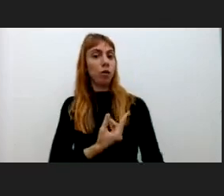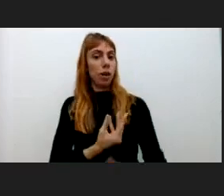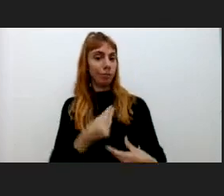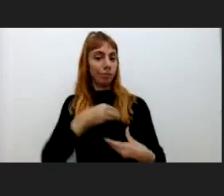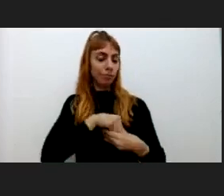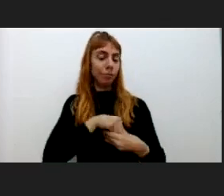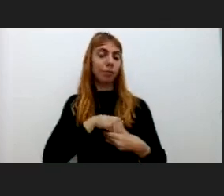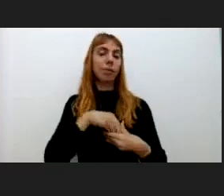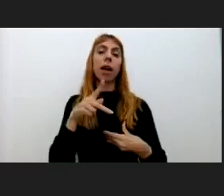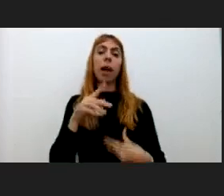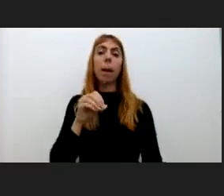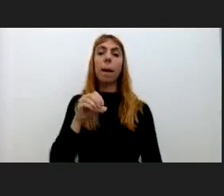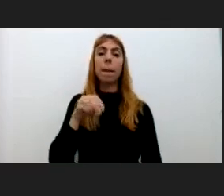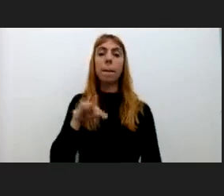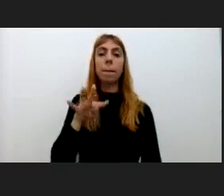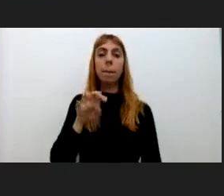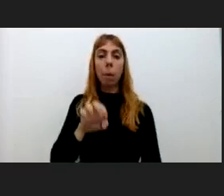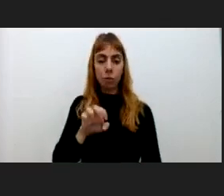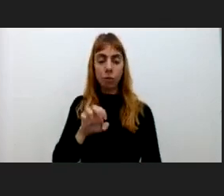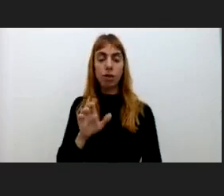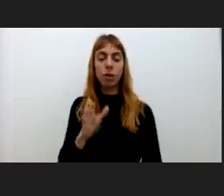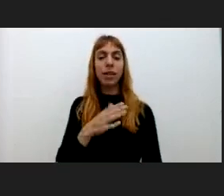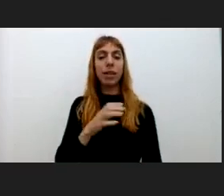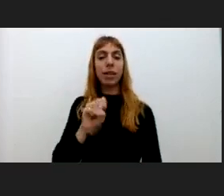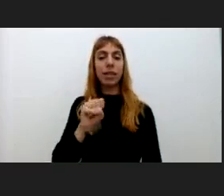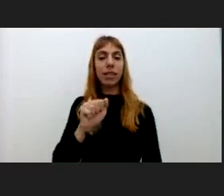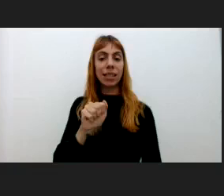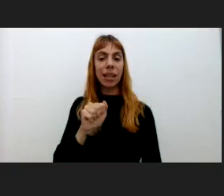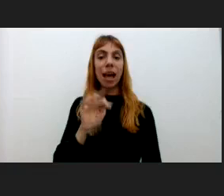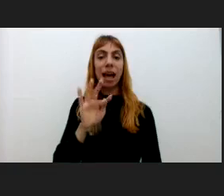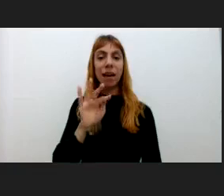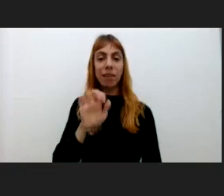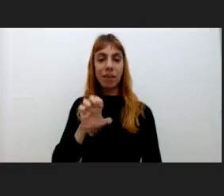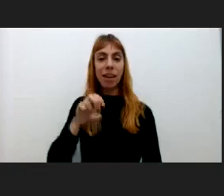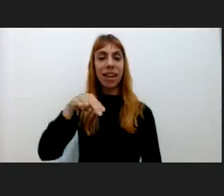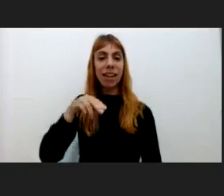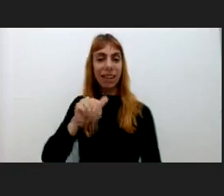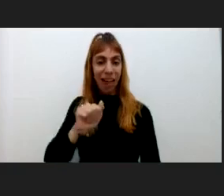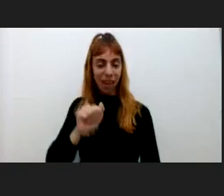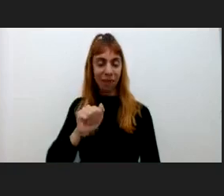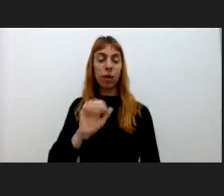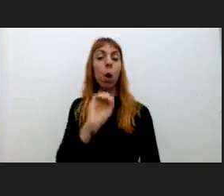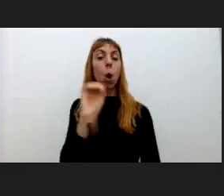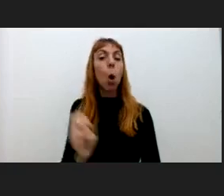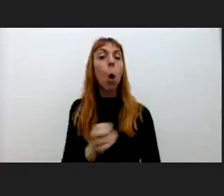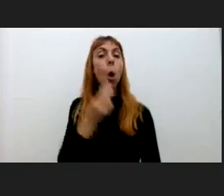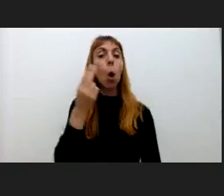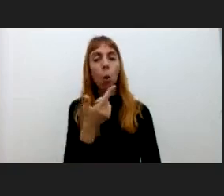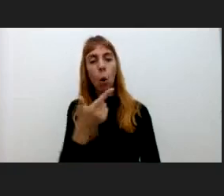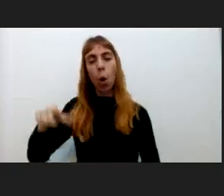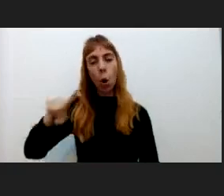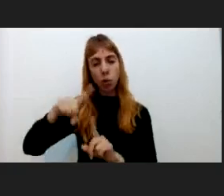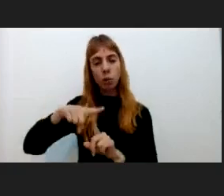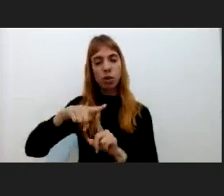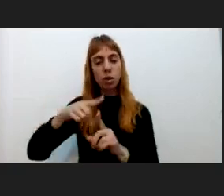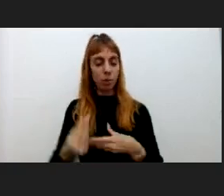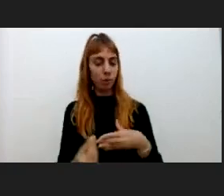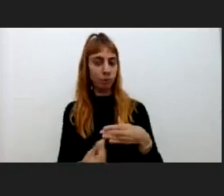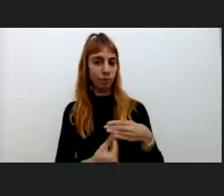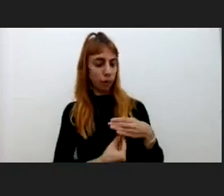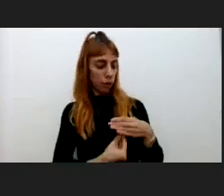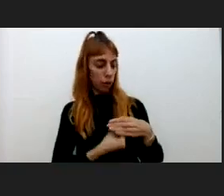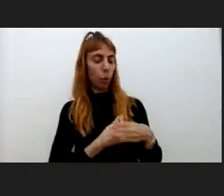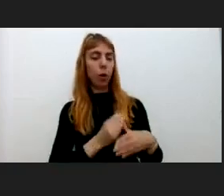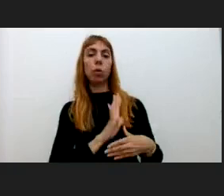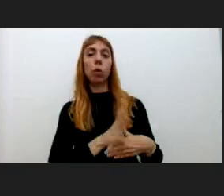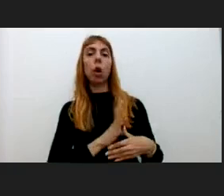colocar um stent, que é uma desobstrução da coronária com uma prótese intravascular,